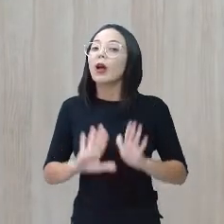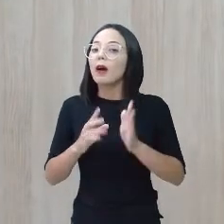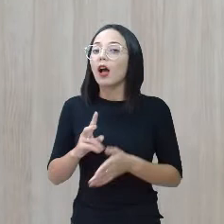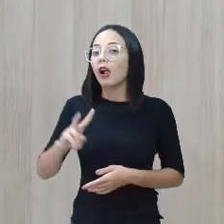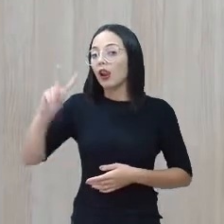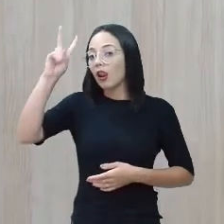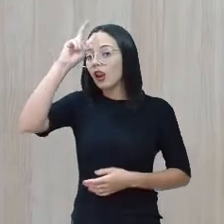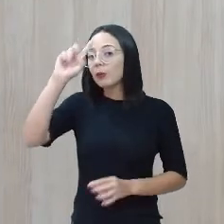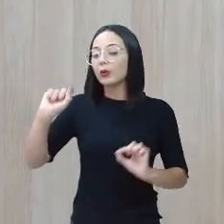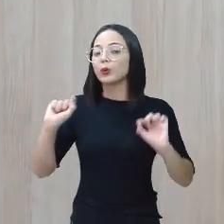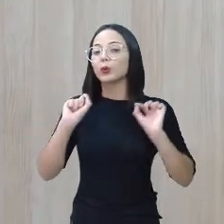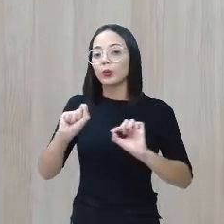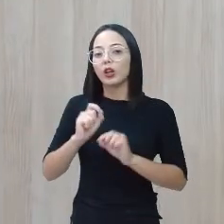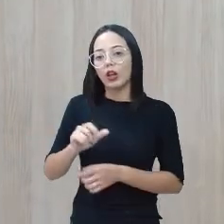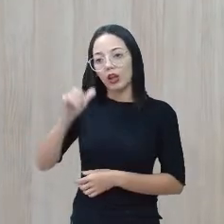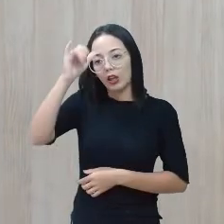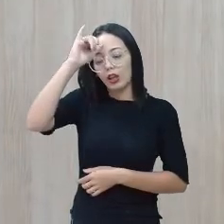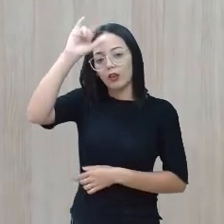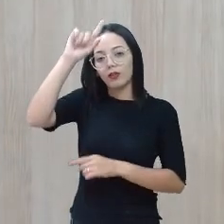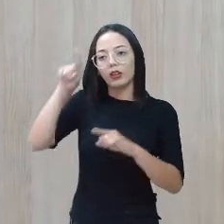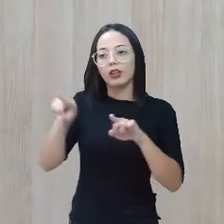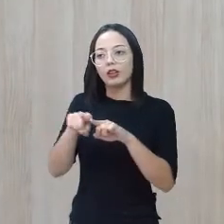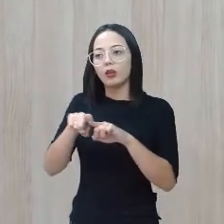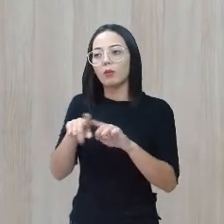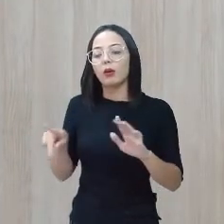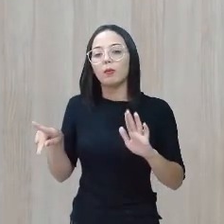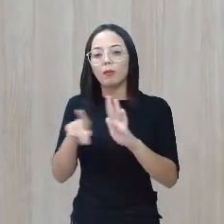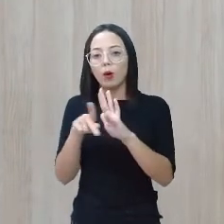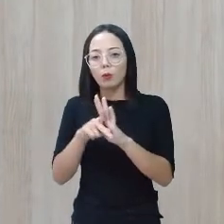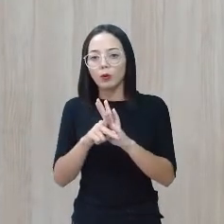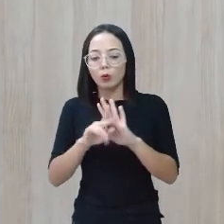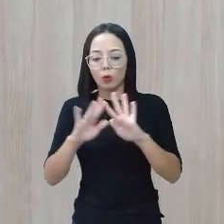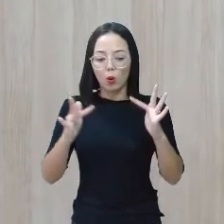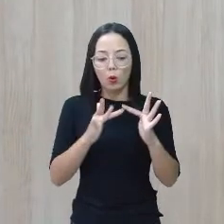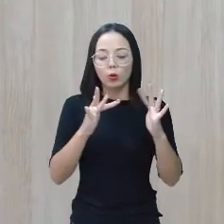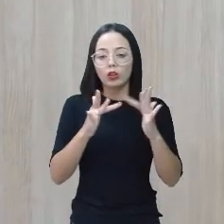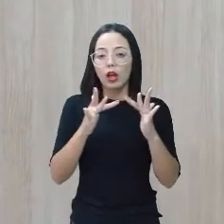sempre para evitar também a concepção. Mas sabemos